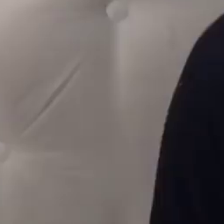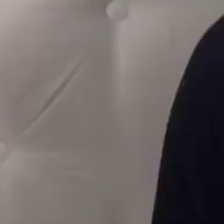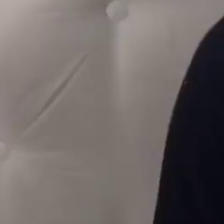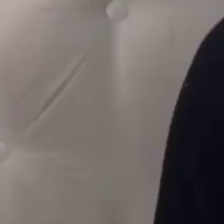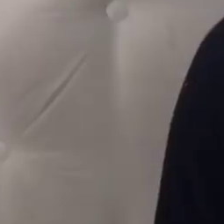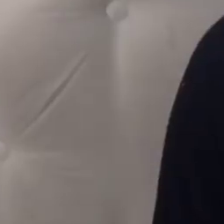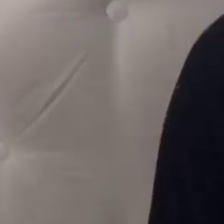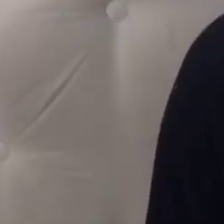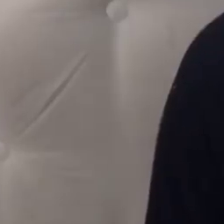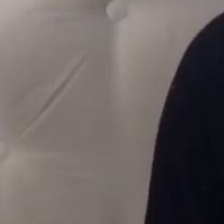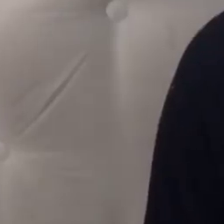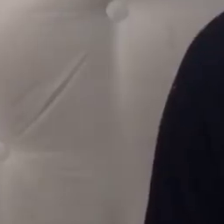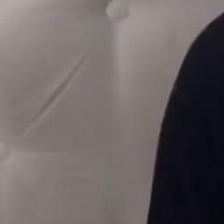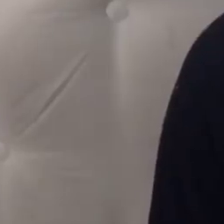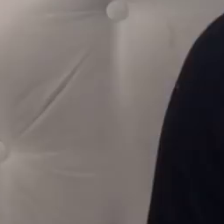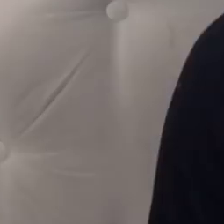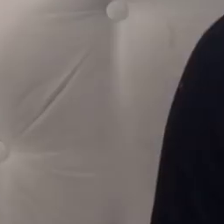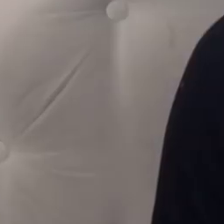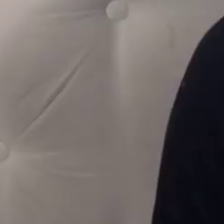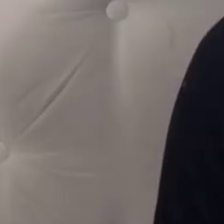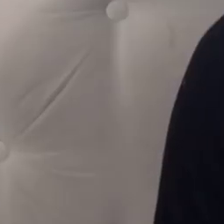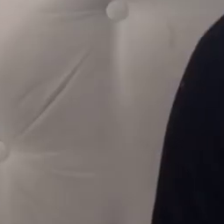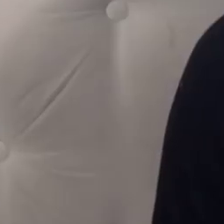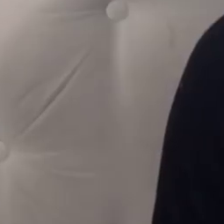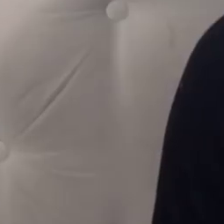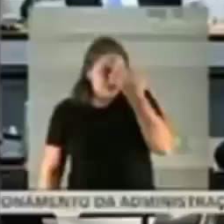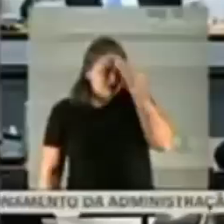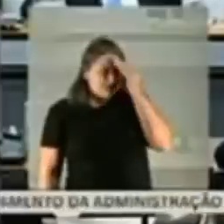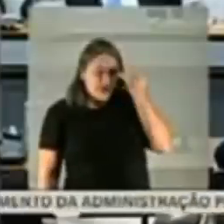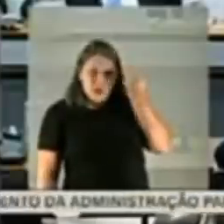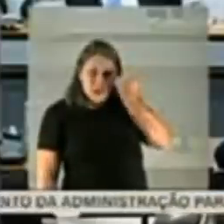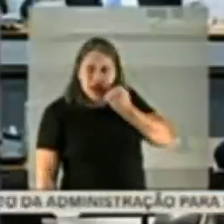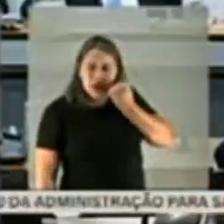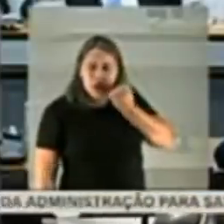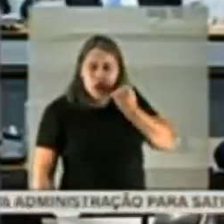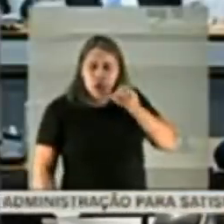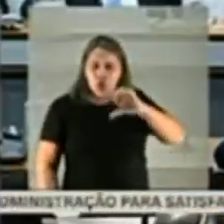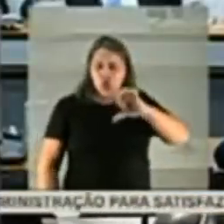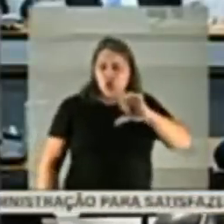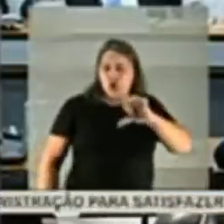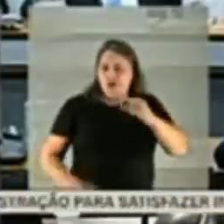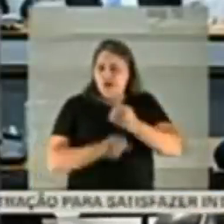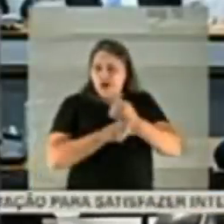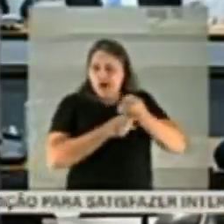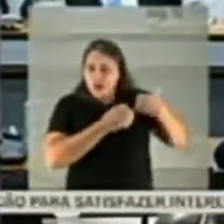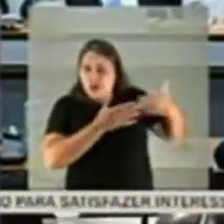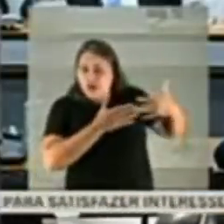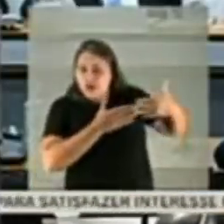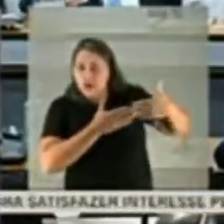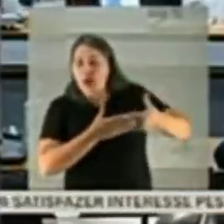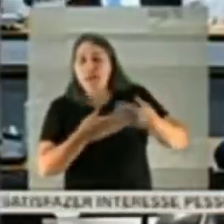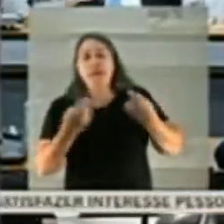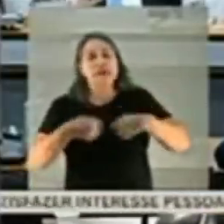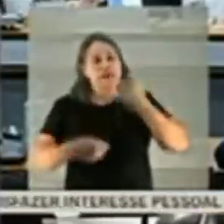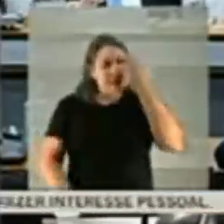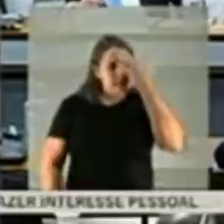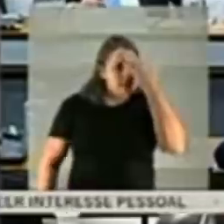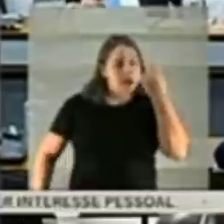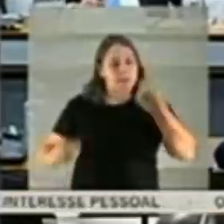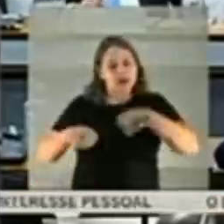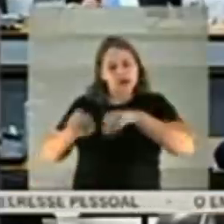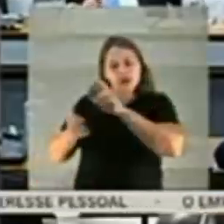quem? Eduardo Braga, também senador pro Amazonas. Ele tem que saber e tem que estar no relatório.